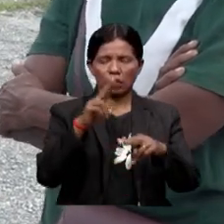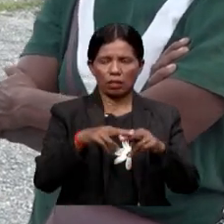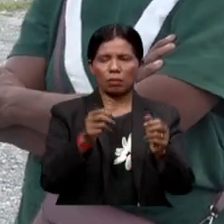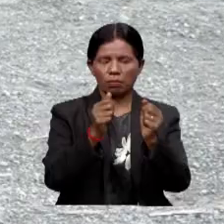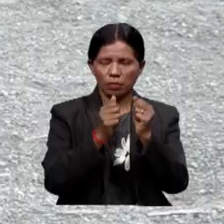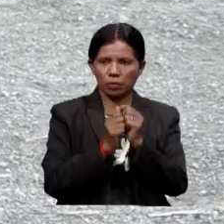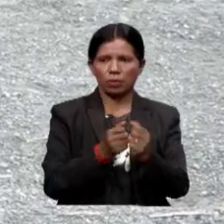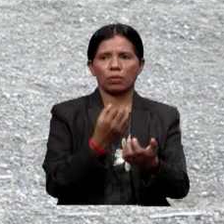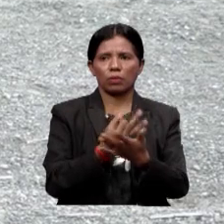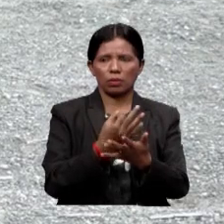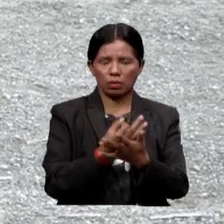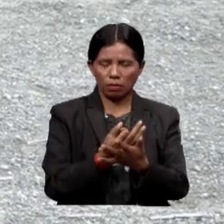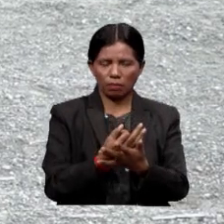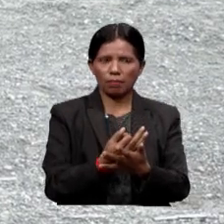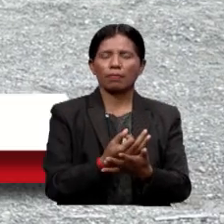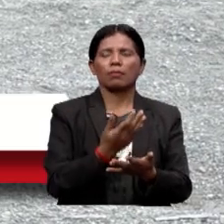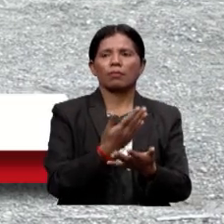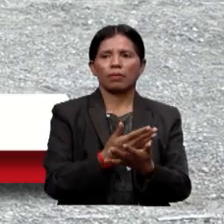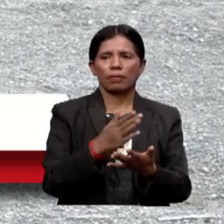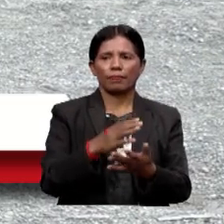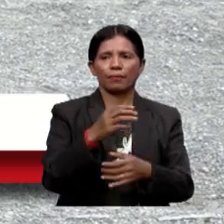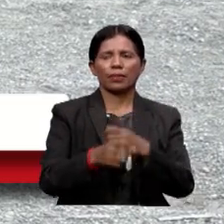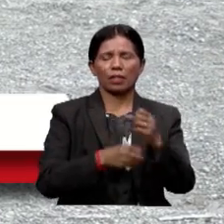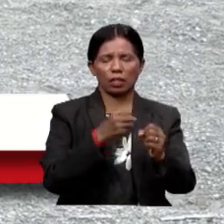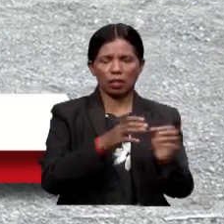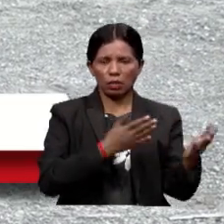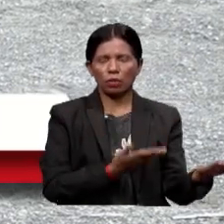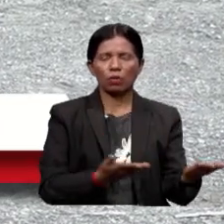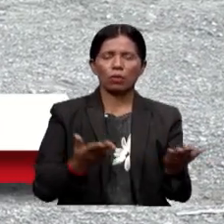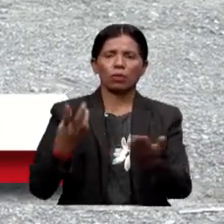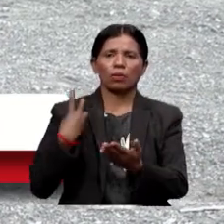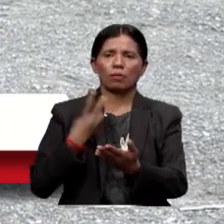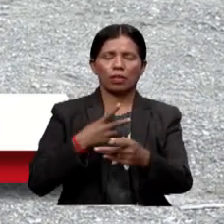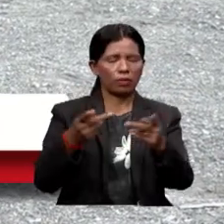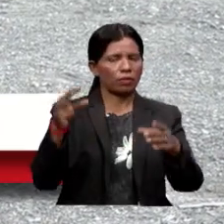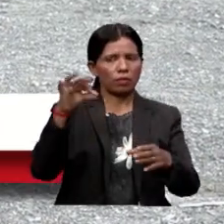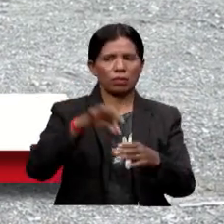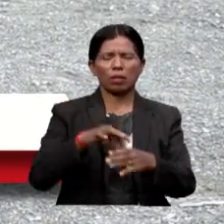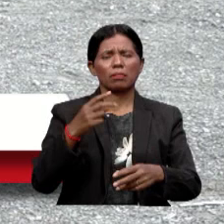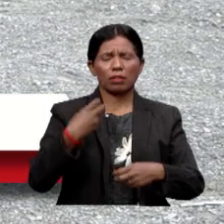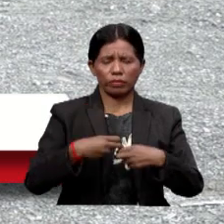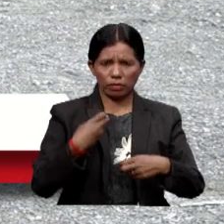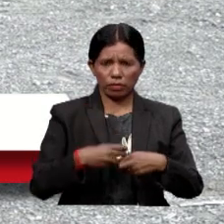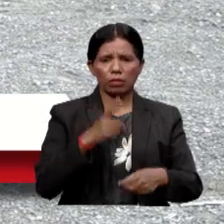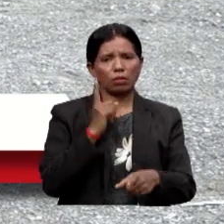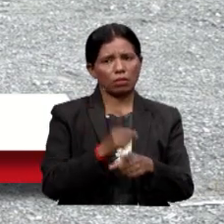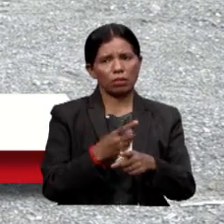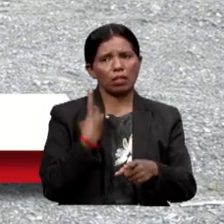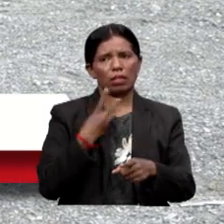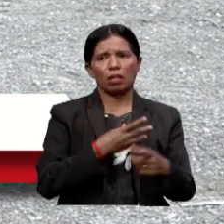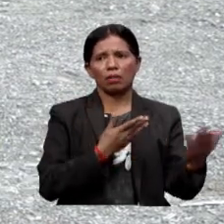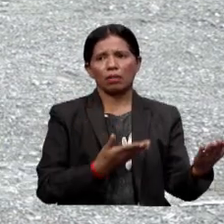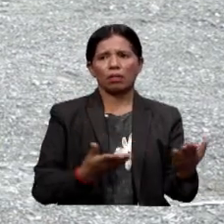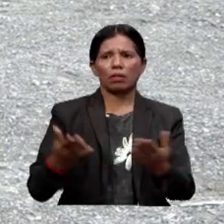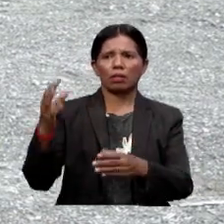oan skola. Niane lori hotu amni natar. Nebe ami aras kalos. Tam amini lori sawan lit